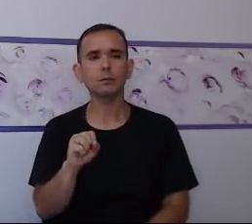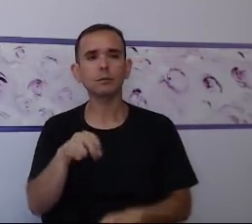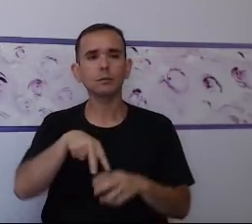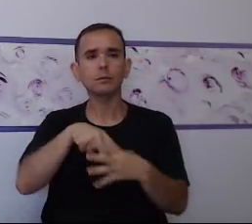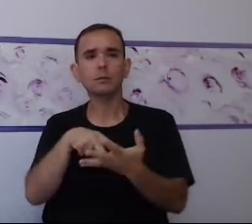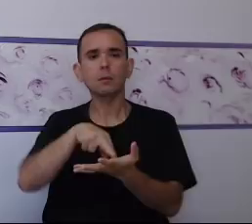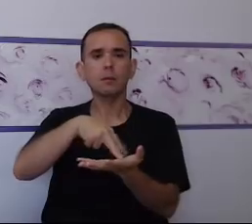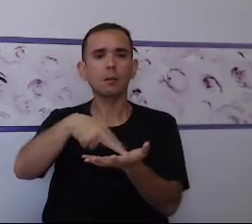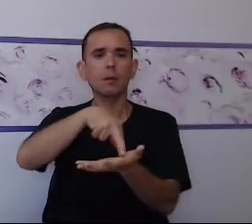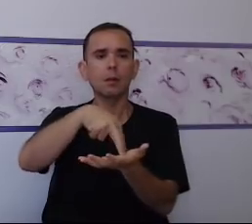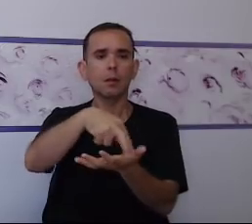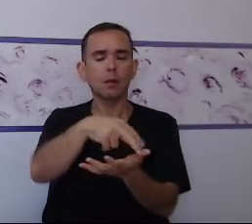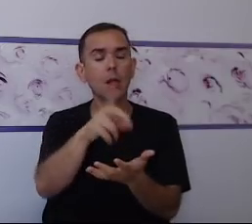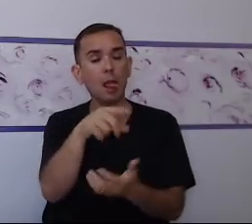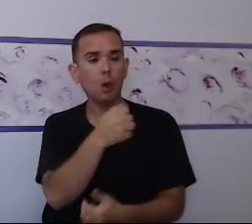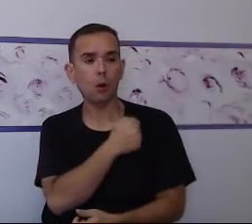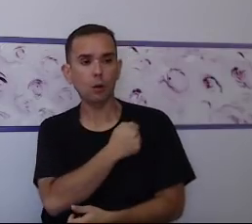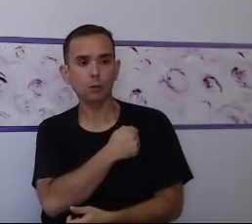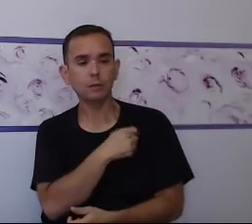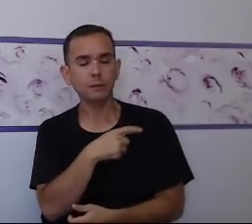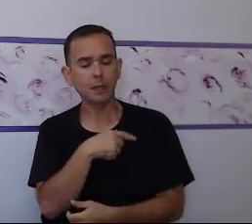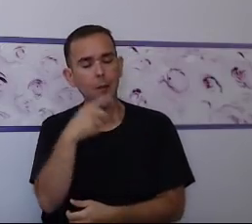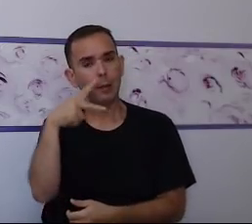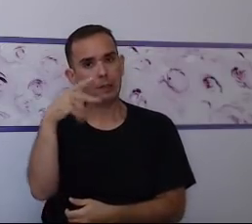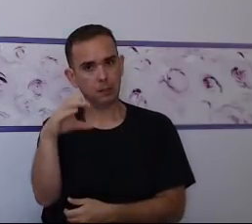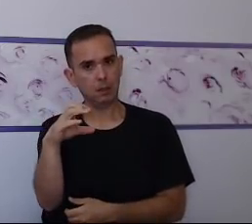desse aluno. Então, é um aluno com paralisia